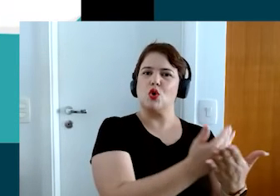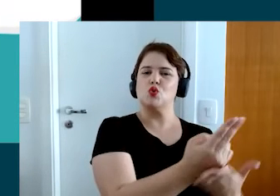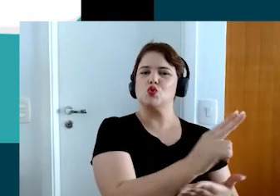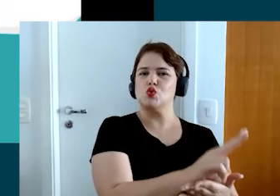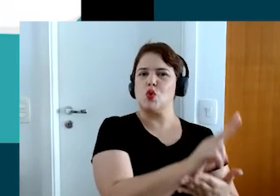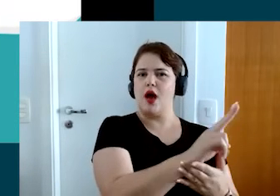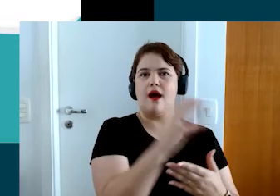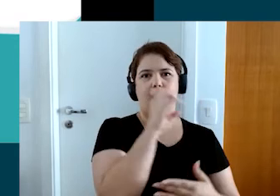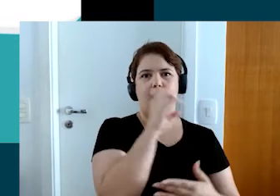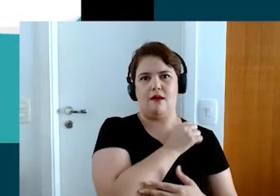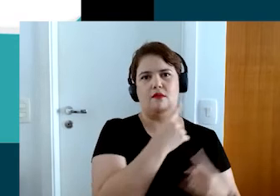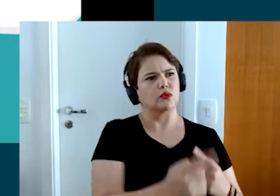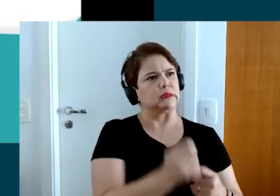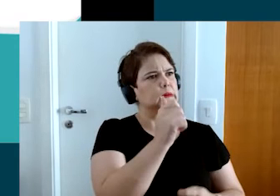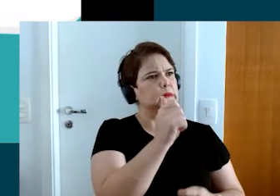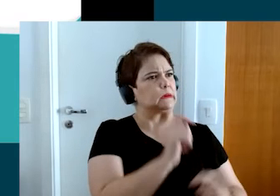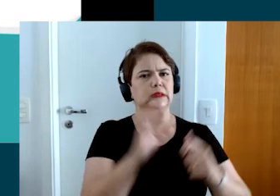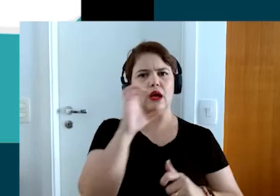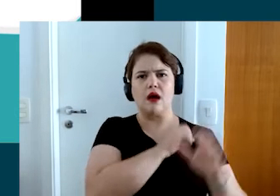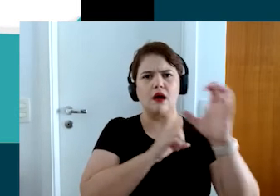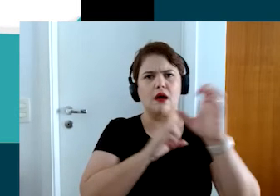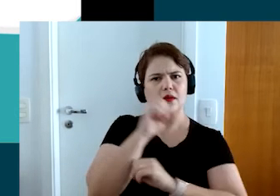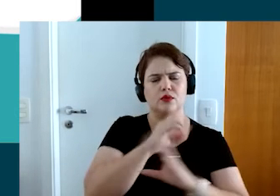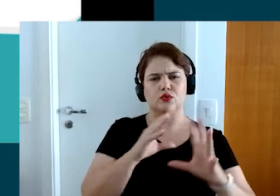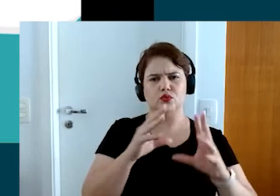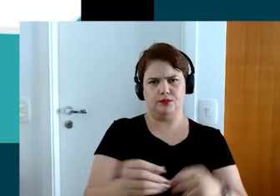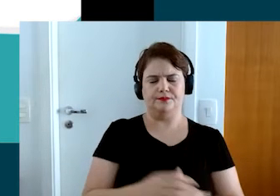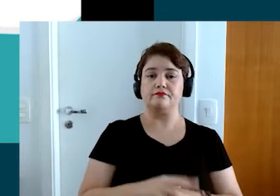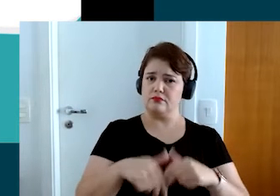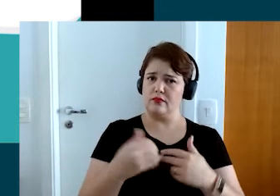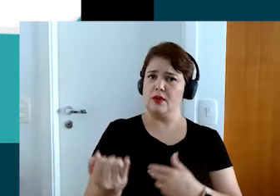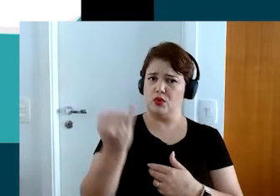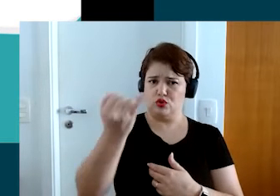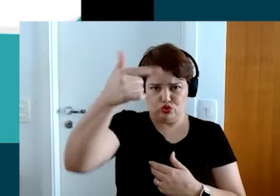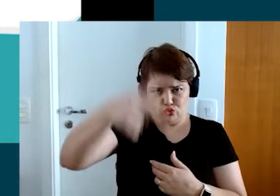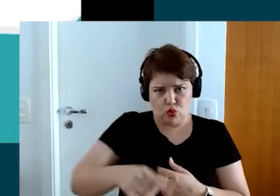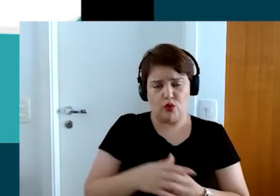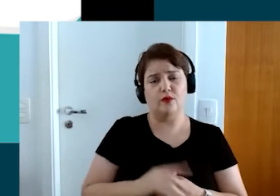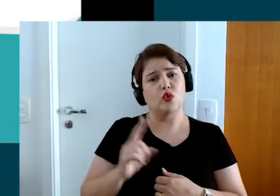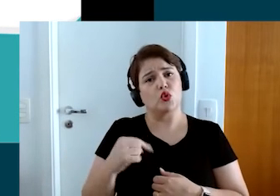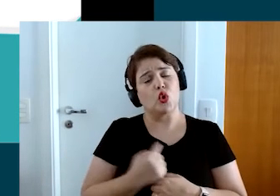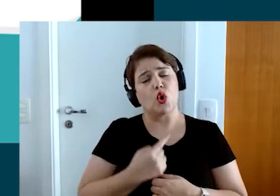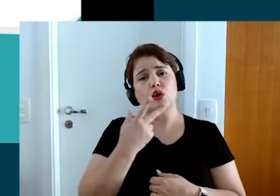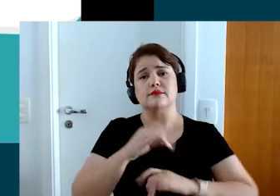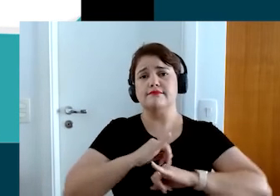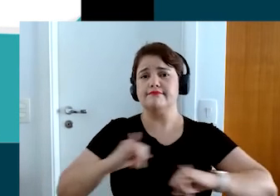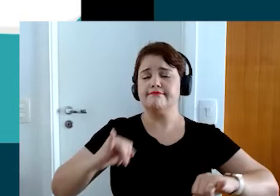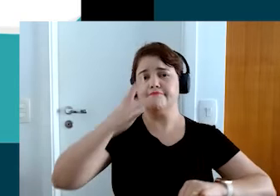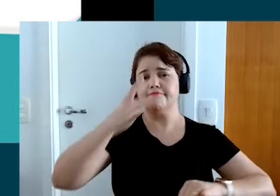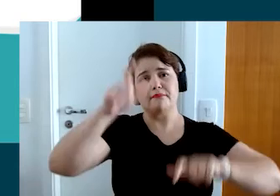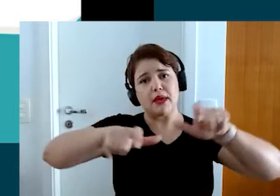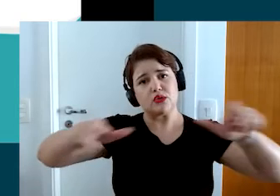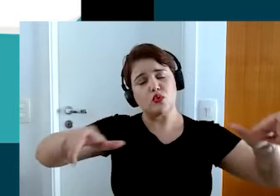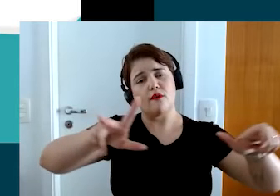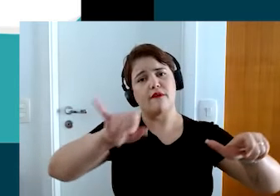gente consiga tomar as melhores decisões, né? Então, é muito importante, mais uma vez, a gente colocar ali as pessoas que vão usar o produto